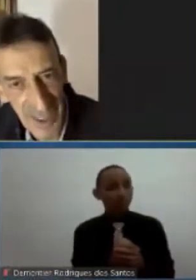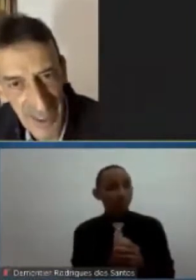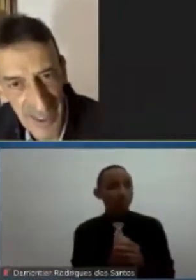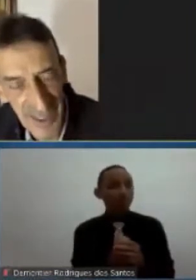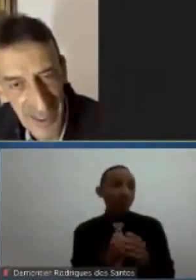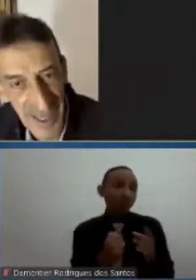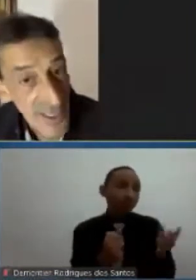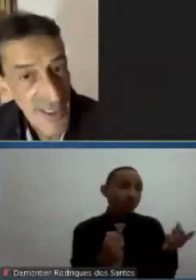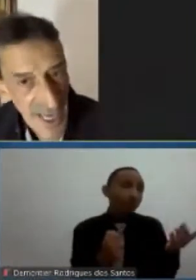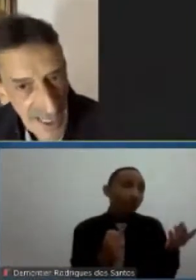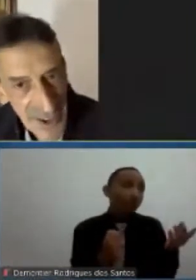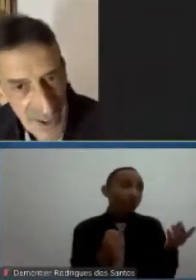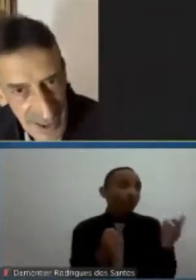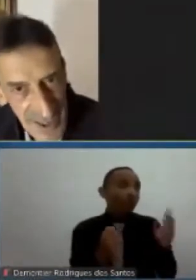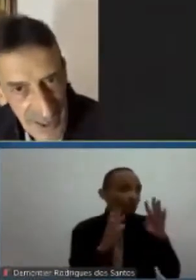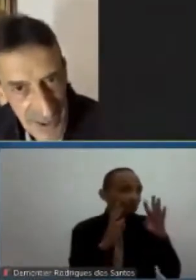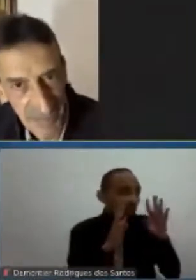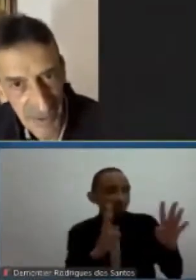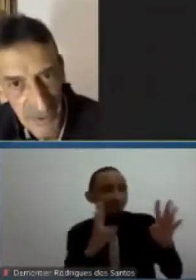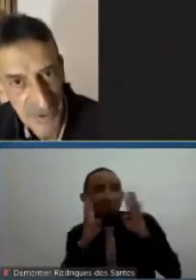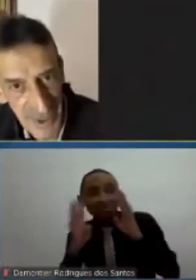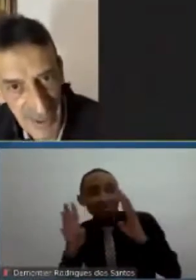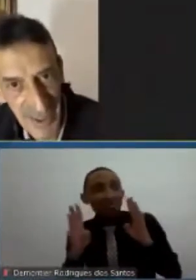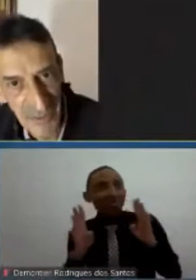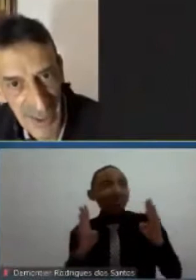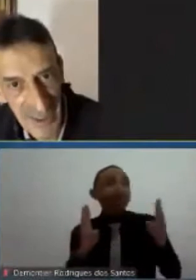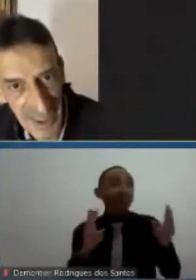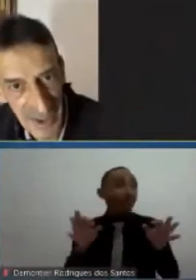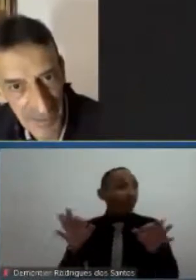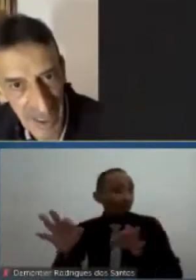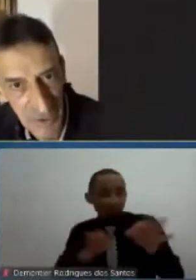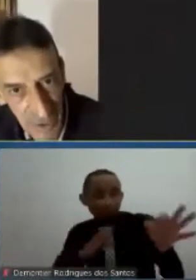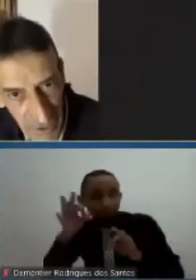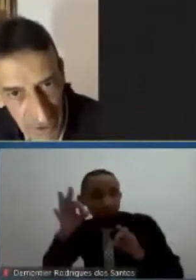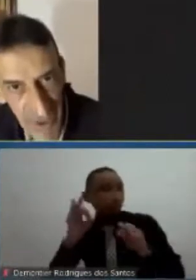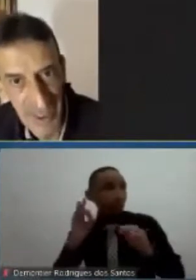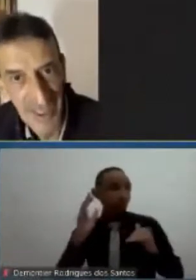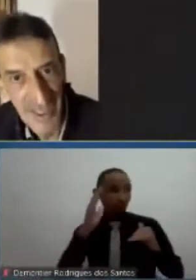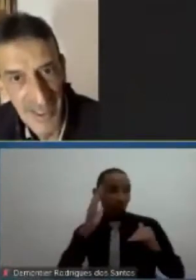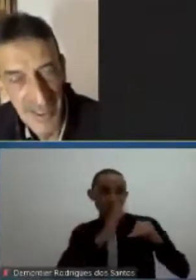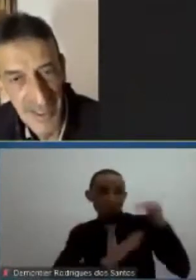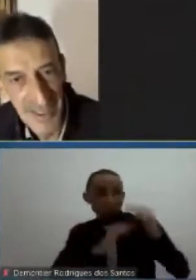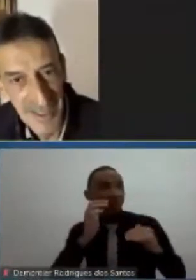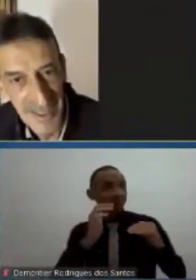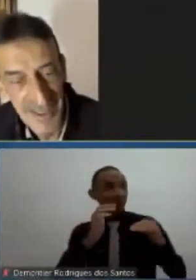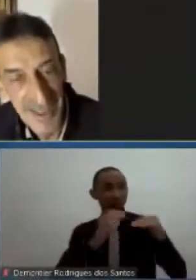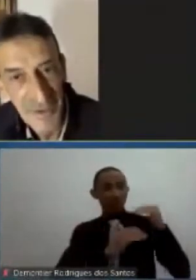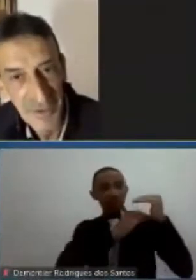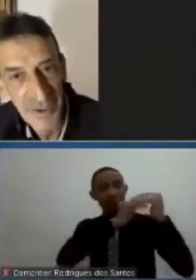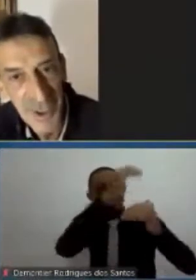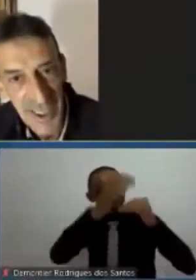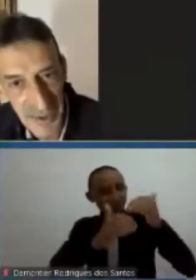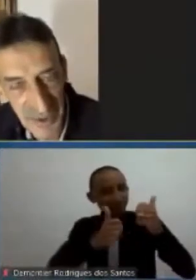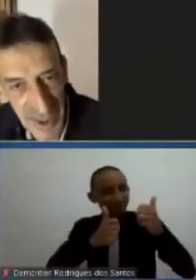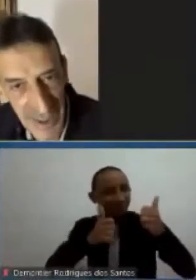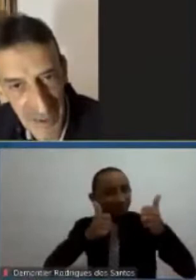isso é a equidade, né? Produzir essa qualidade para todos, e dando